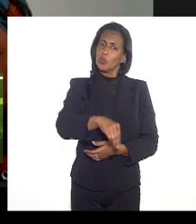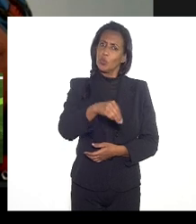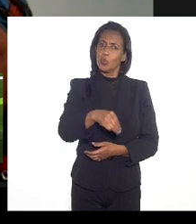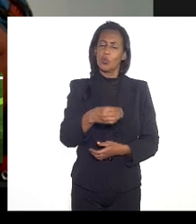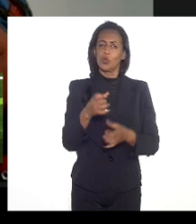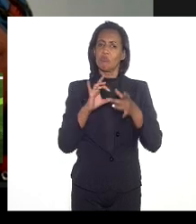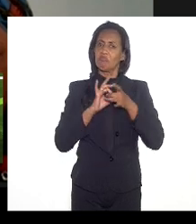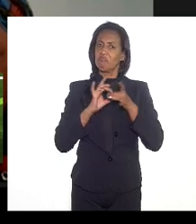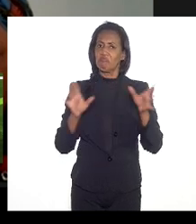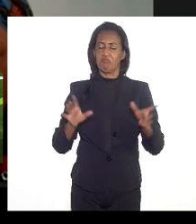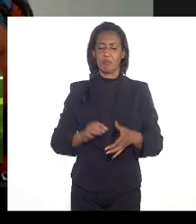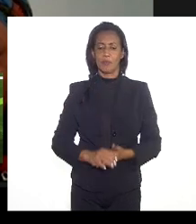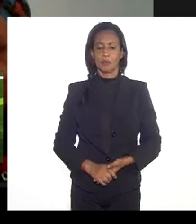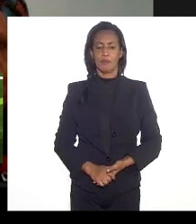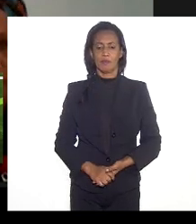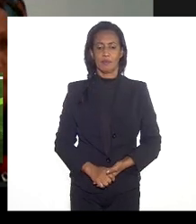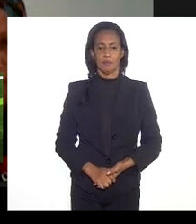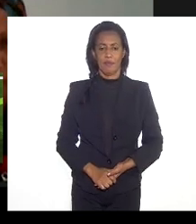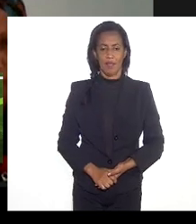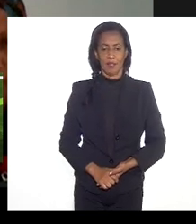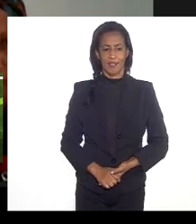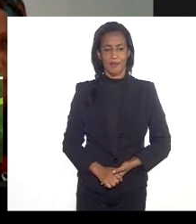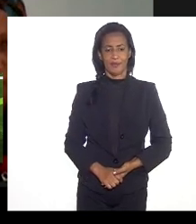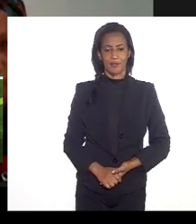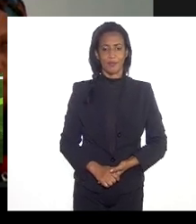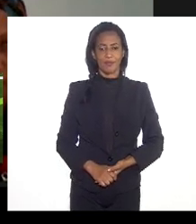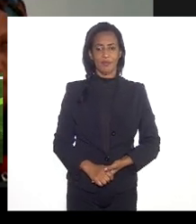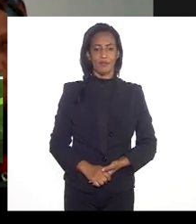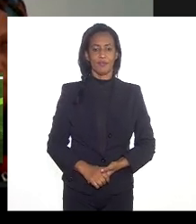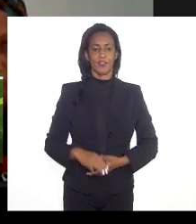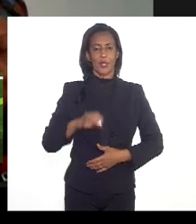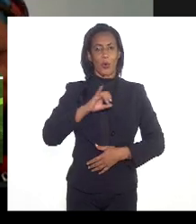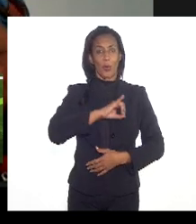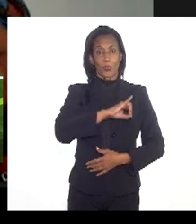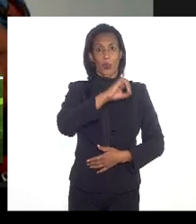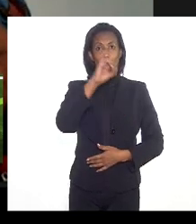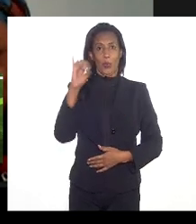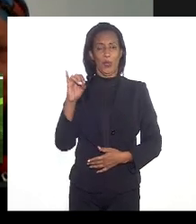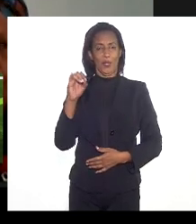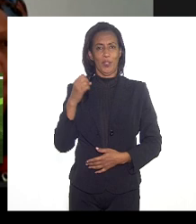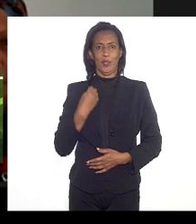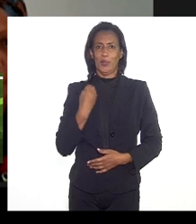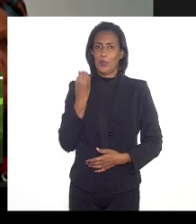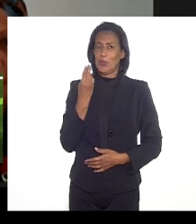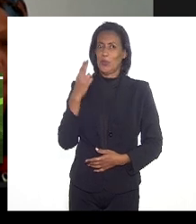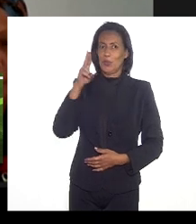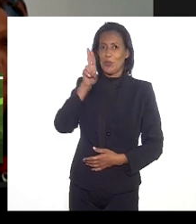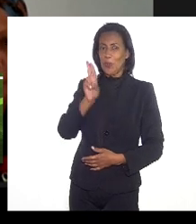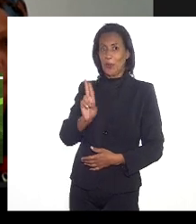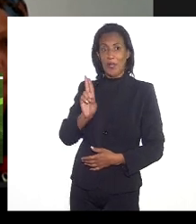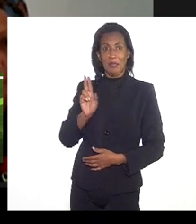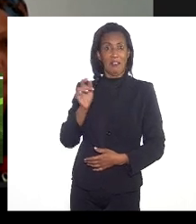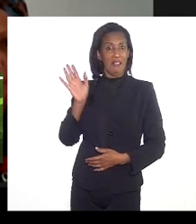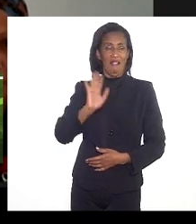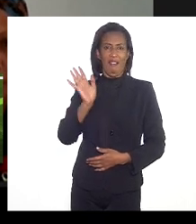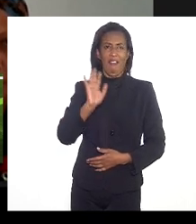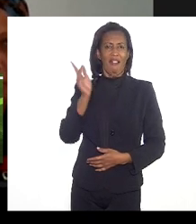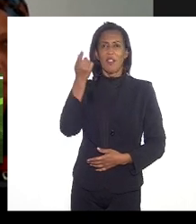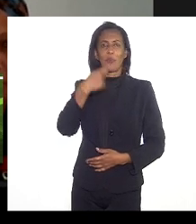fala. Oi, sou eu. Irlaine, novamente. Não é necessário, ela nem está na reunião, então